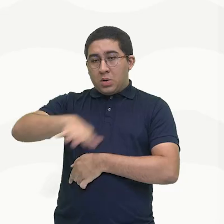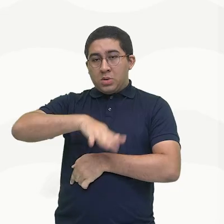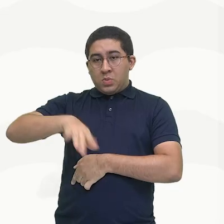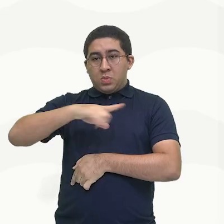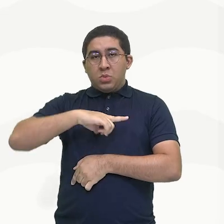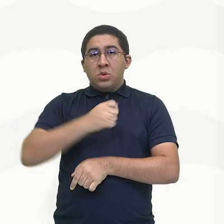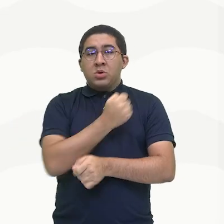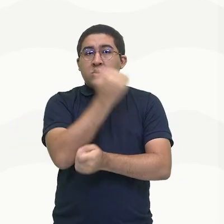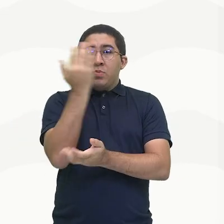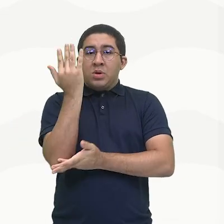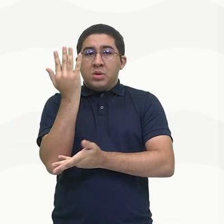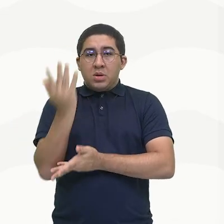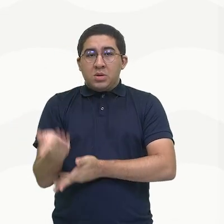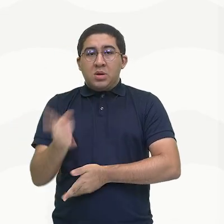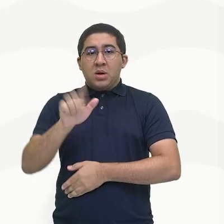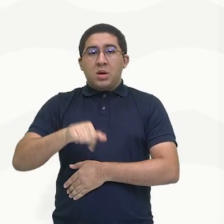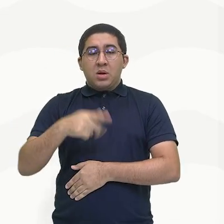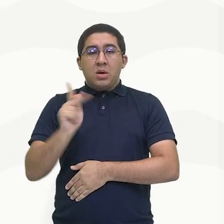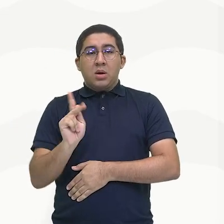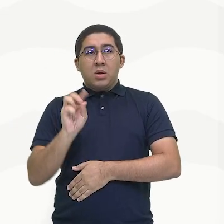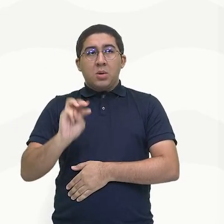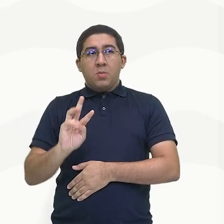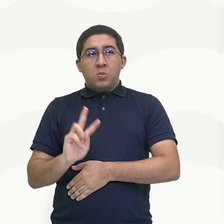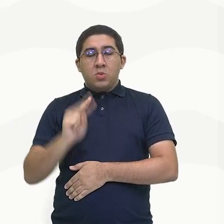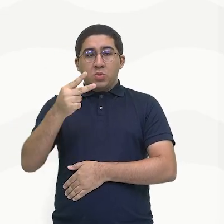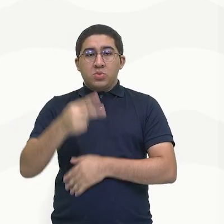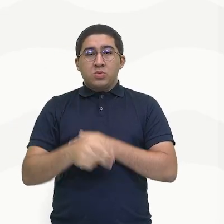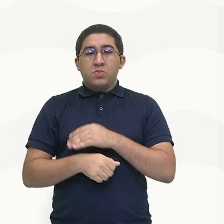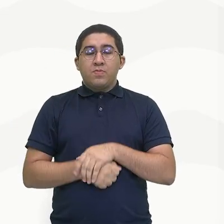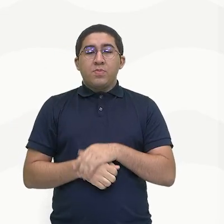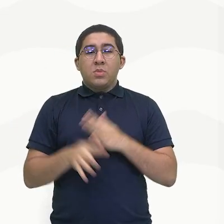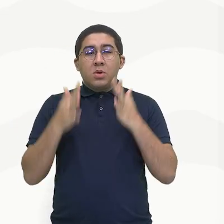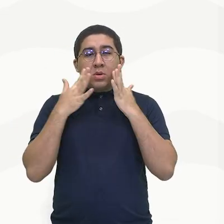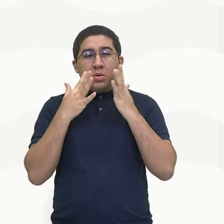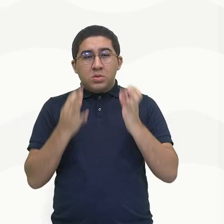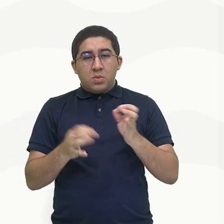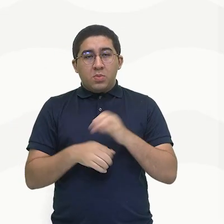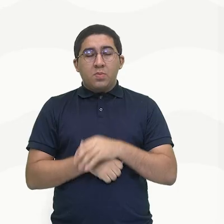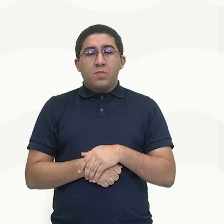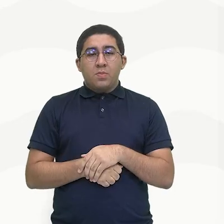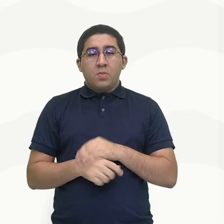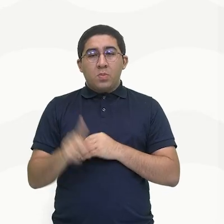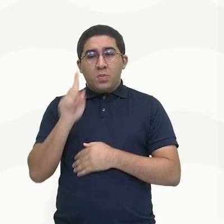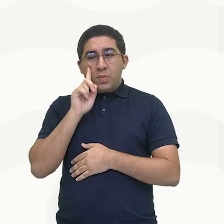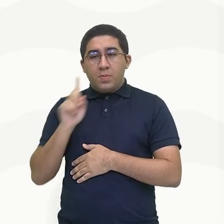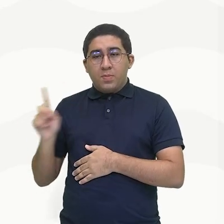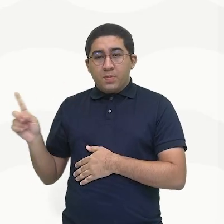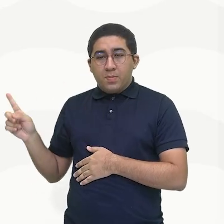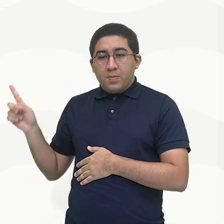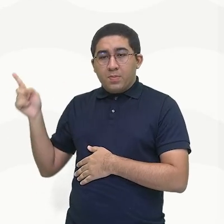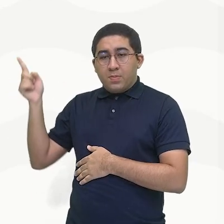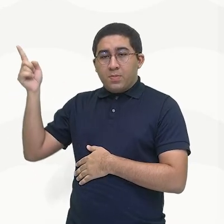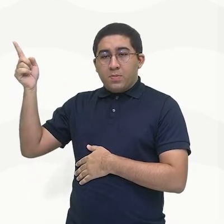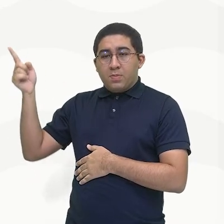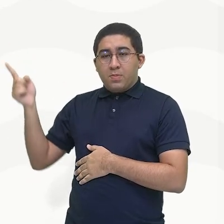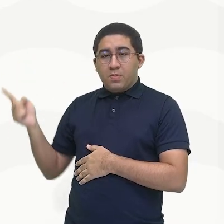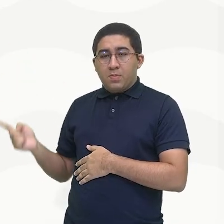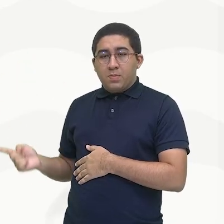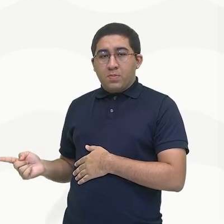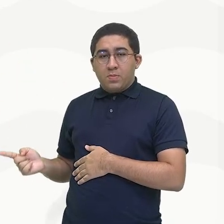em quilômetros quadrados. Então, observem que aqui de 2018 para 2019, essa área